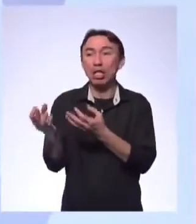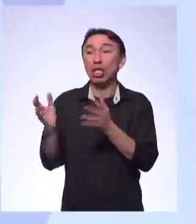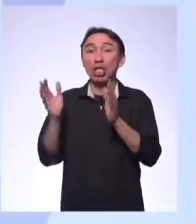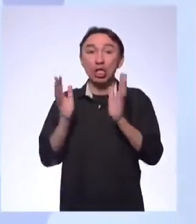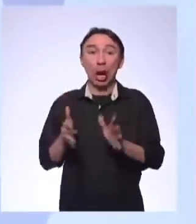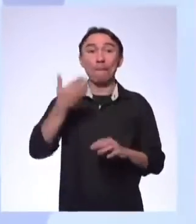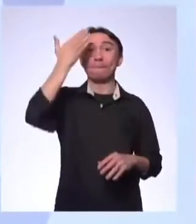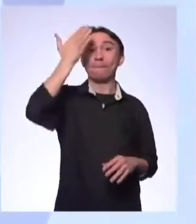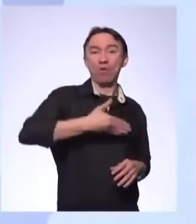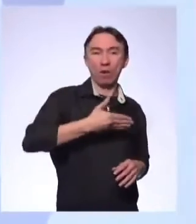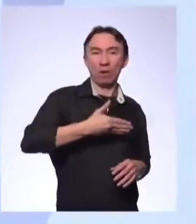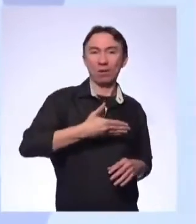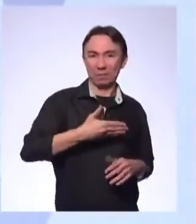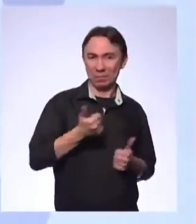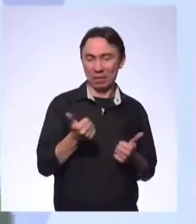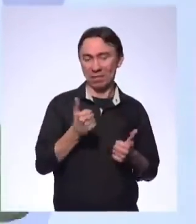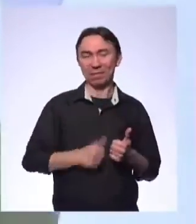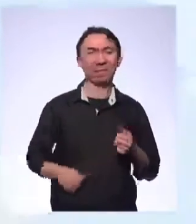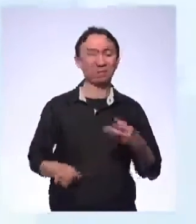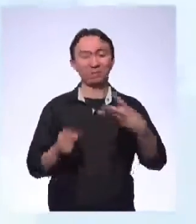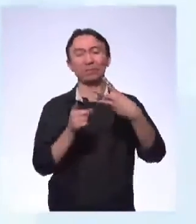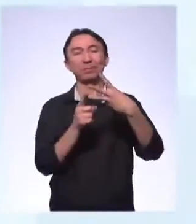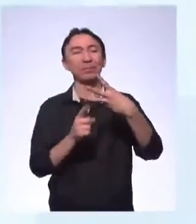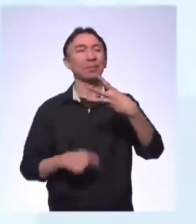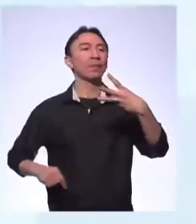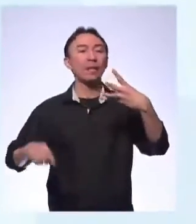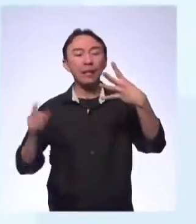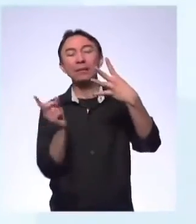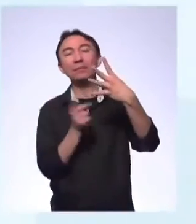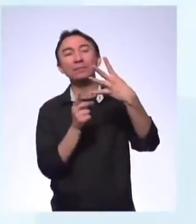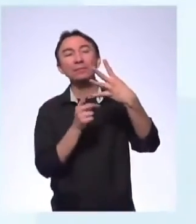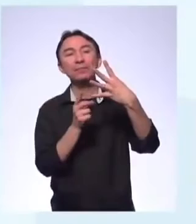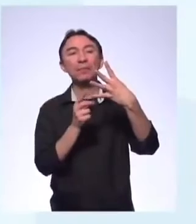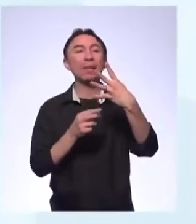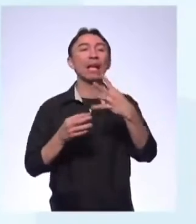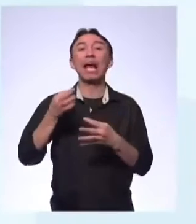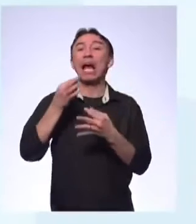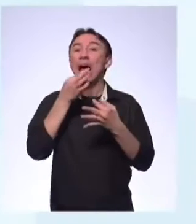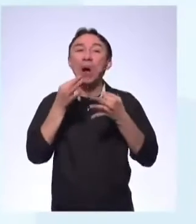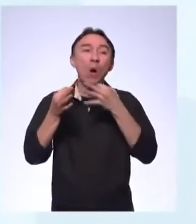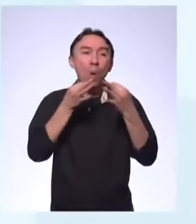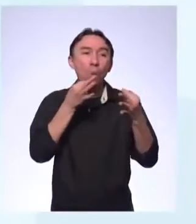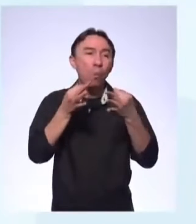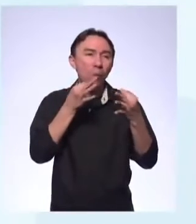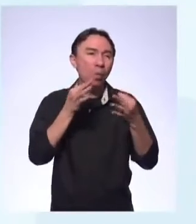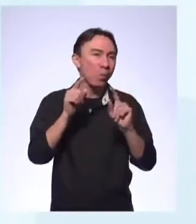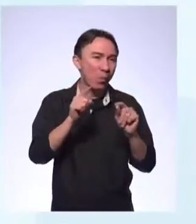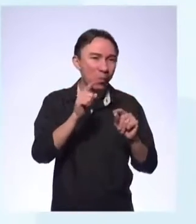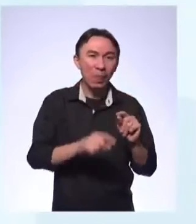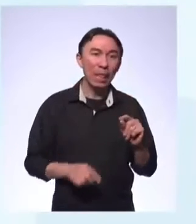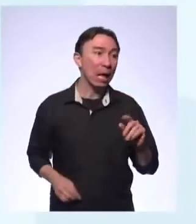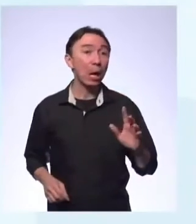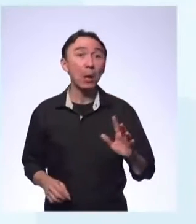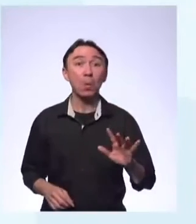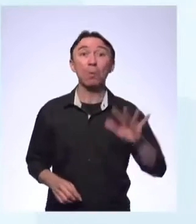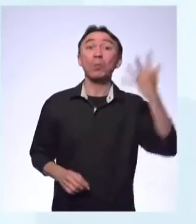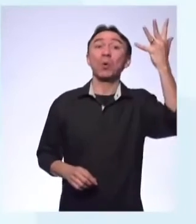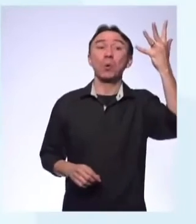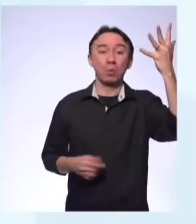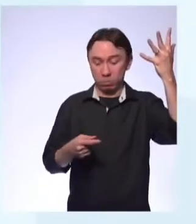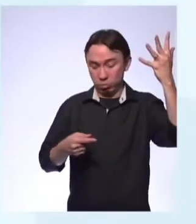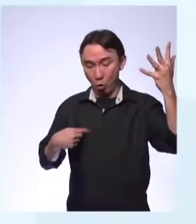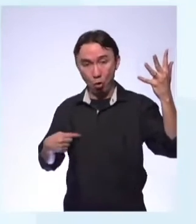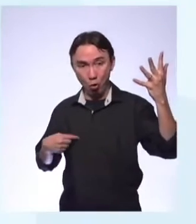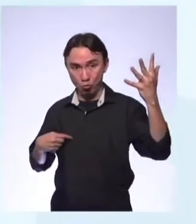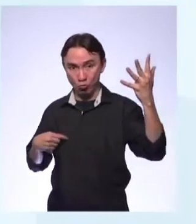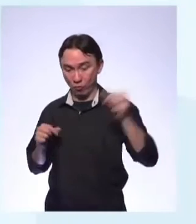comprovado são argumentos de evidência argumento por causa e consequência a gente vai trabalhar bastante isso o próximo mês em gente é quando